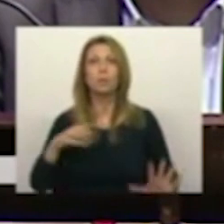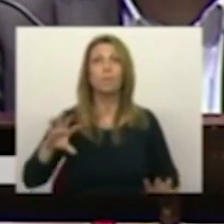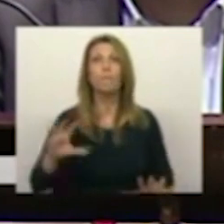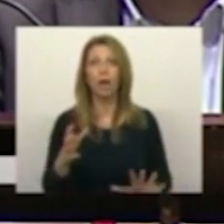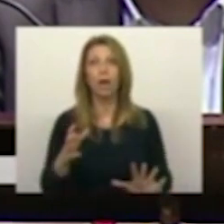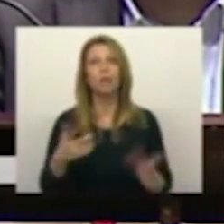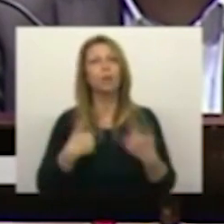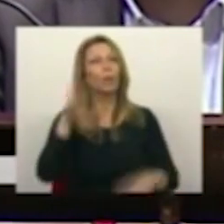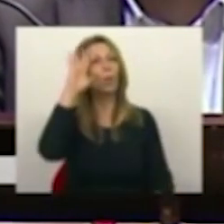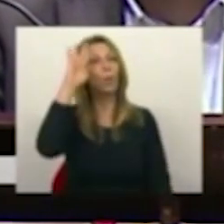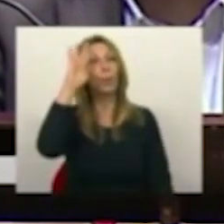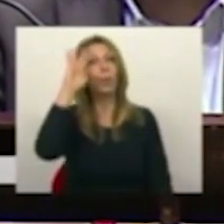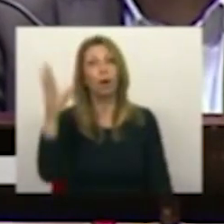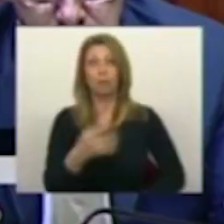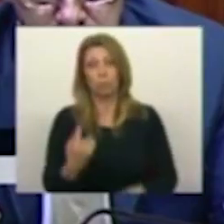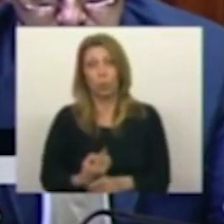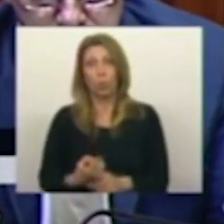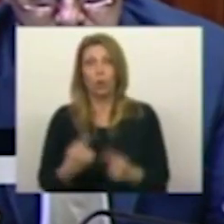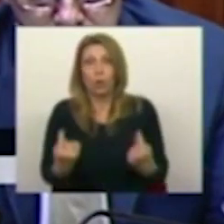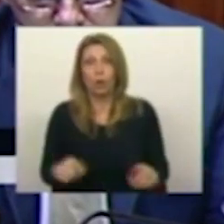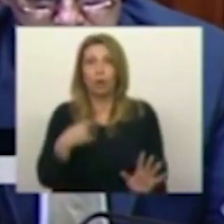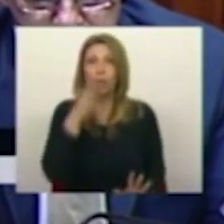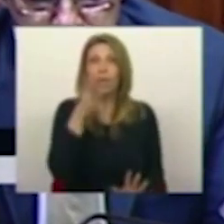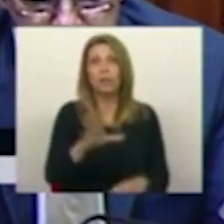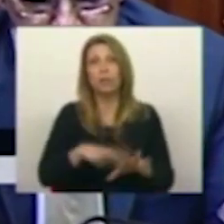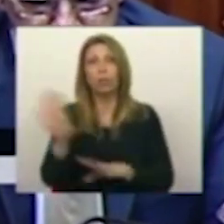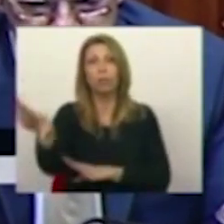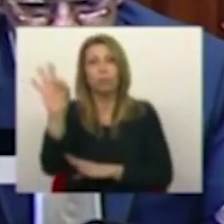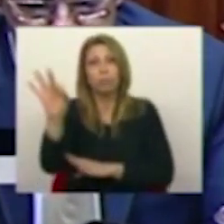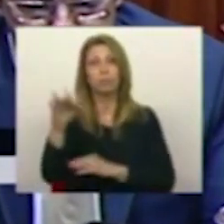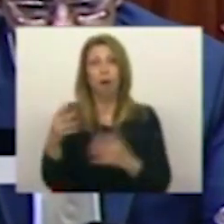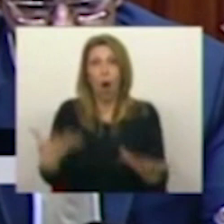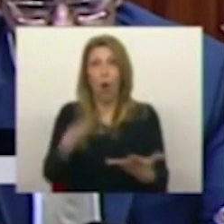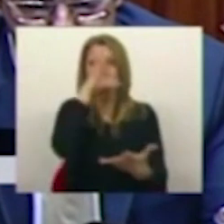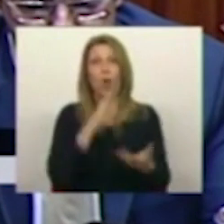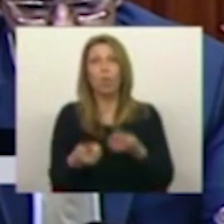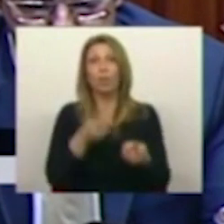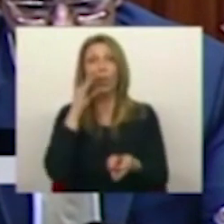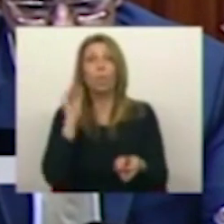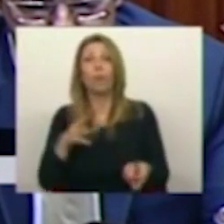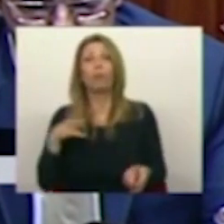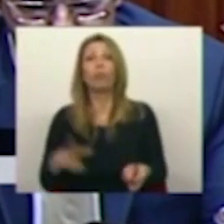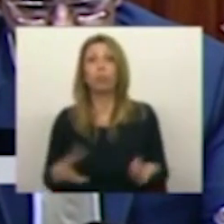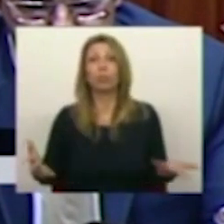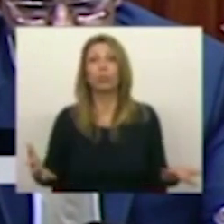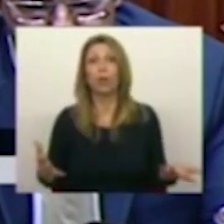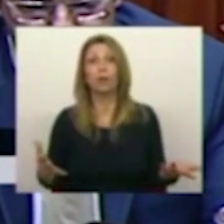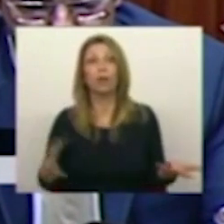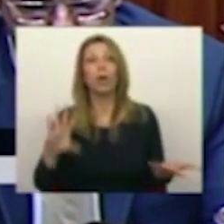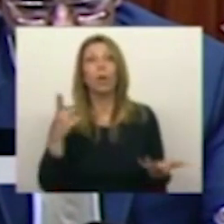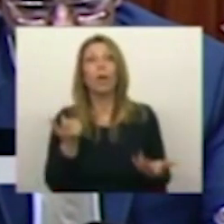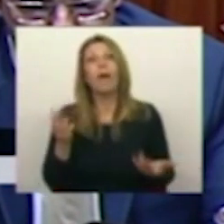um fechar de olhos permanentes ao crime económico. Sobre a nomeação do atual Governador do Banco de Portugal, quando o